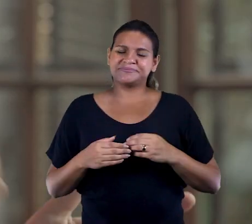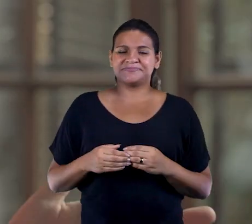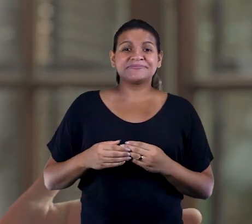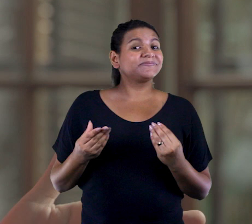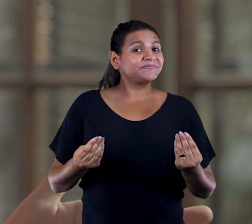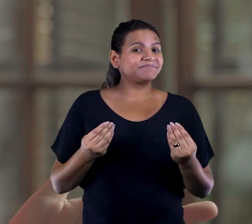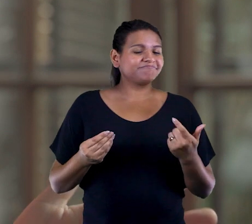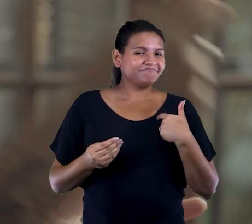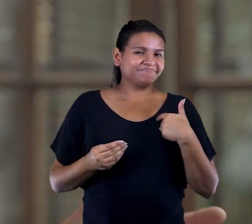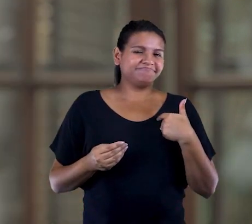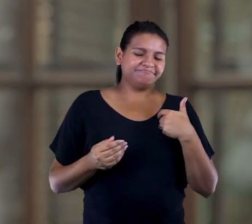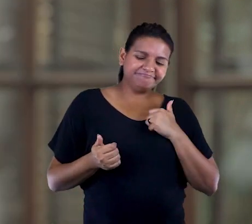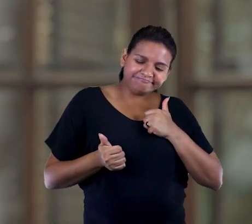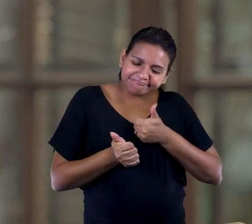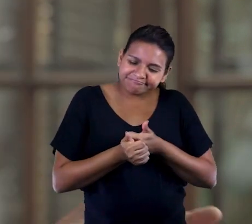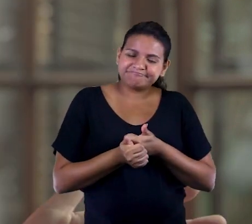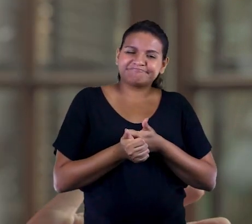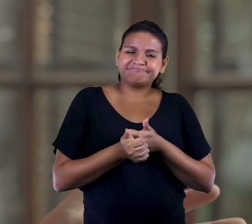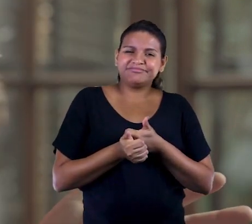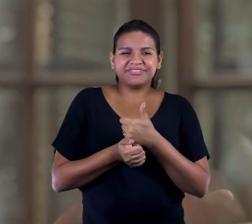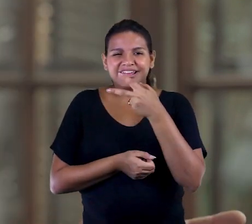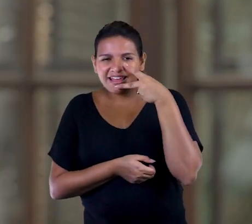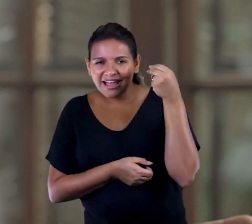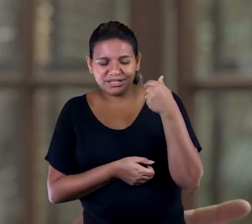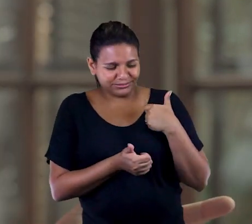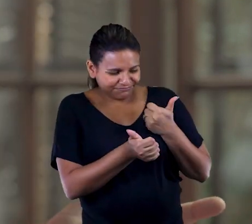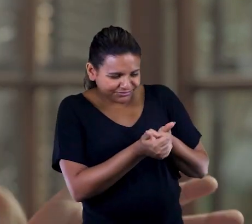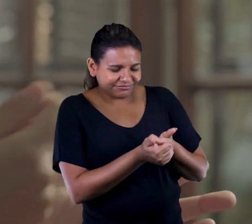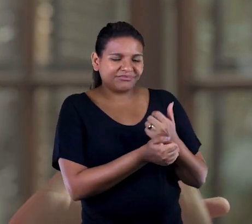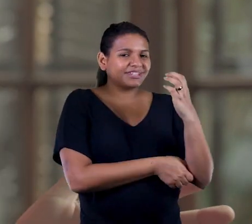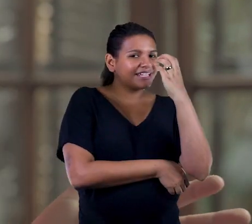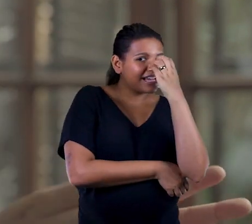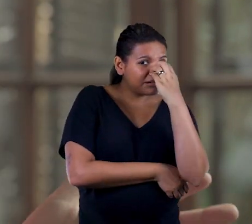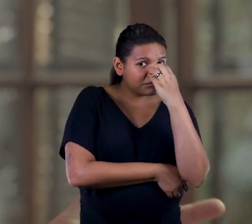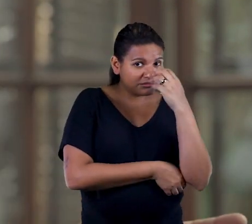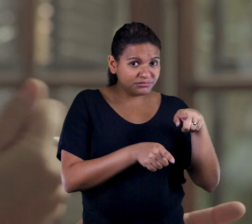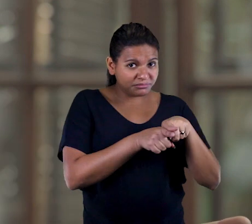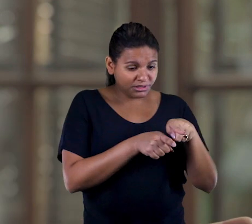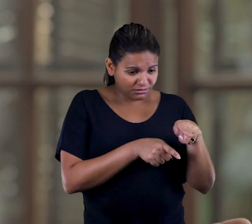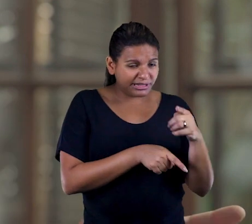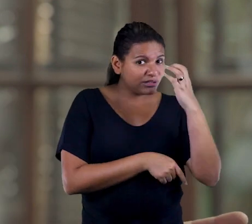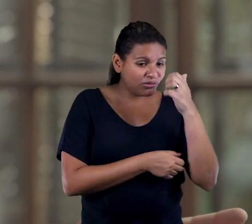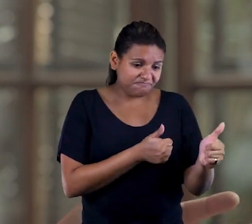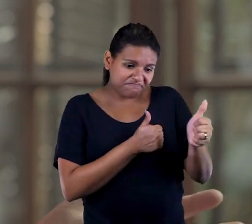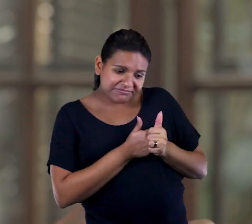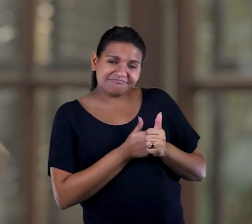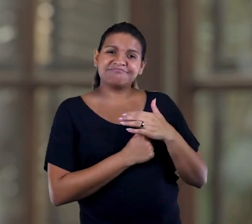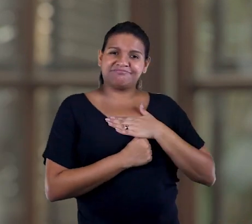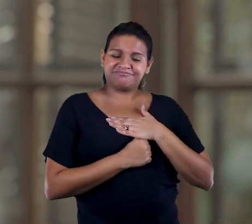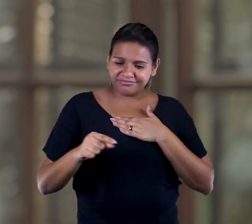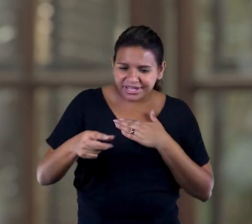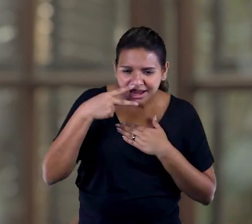possibilitam que eu esteja próximo ao meu cão, eu esteja próximo ao meu gato, e meu gato e meu cão estejam próximos a mim e se